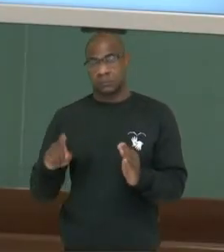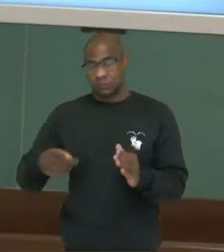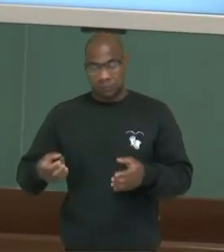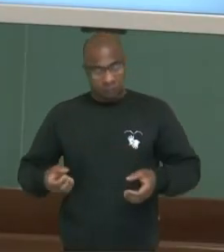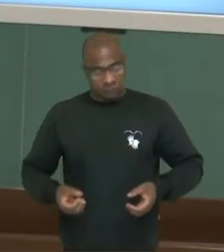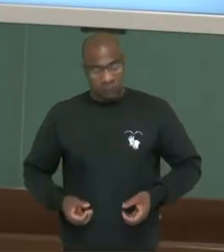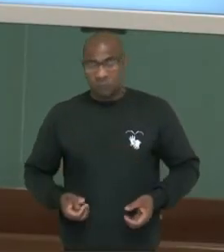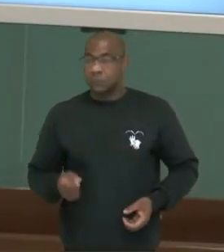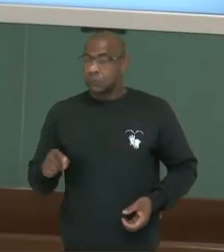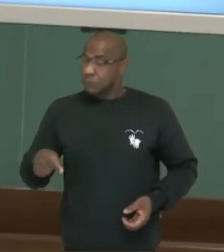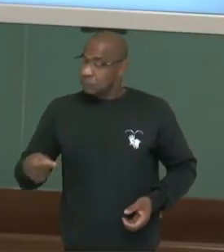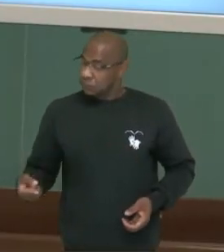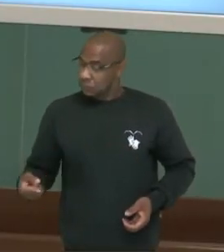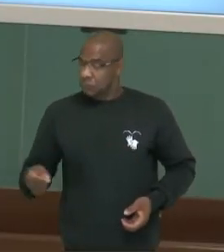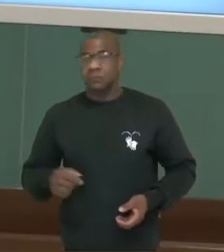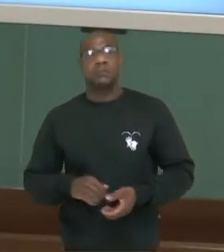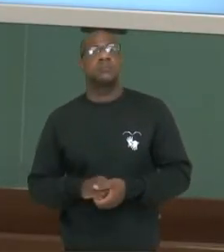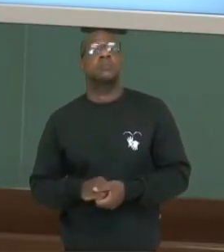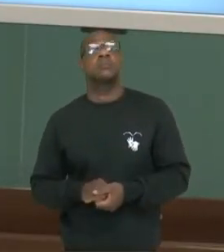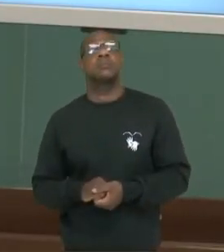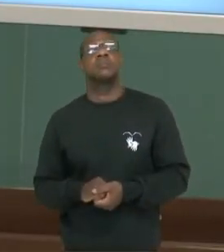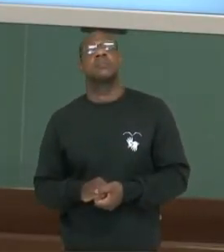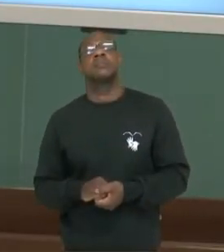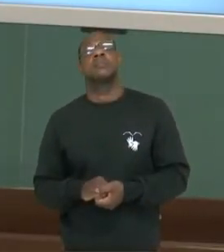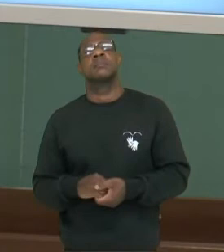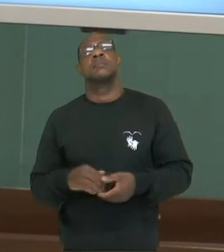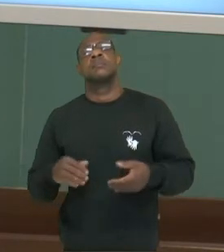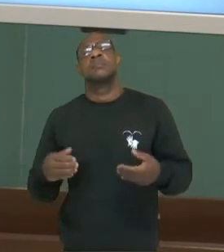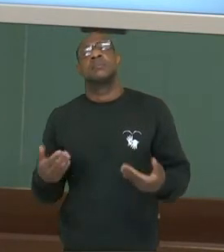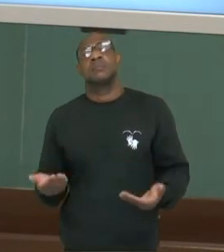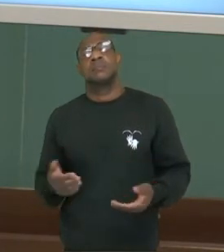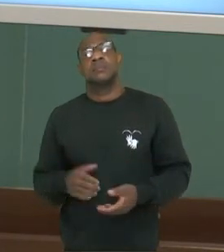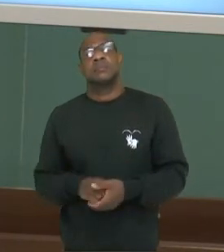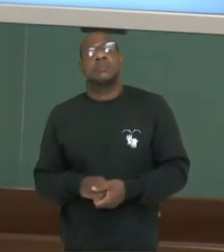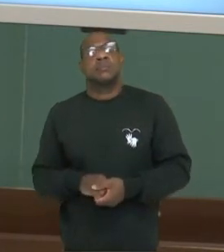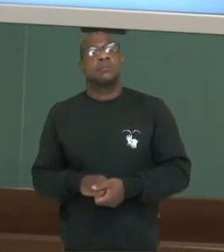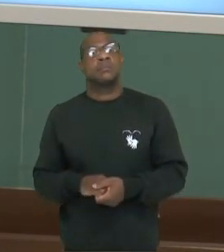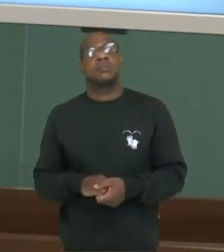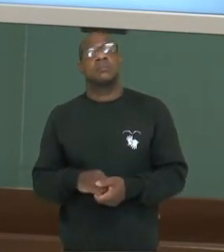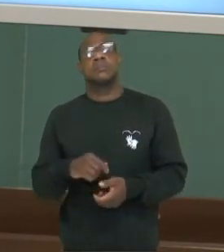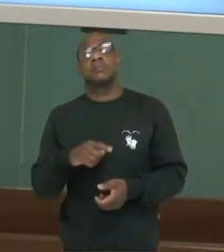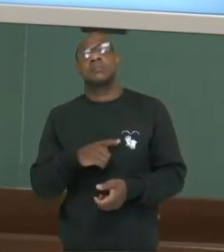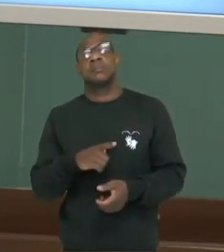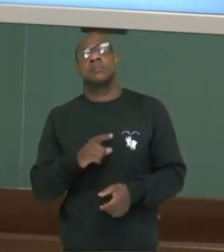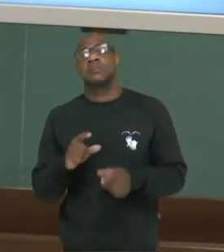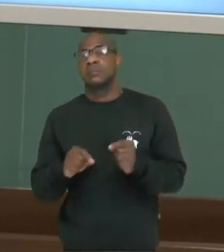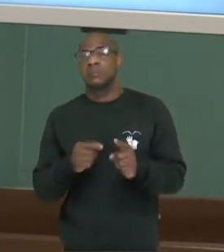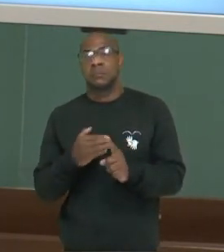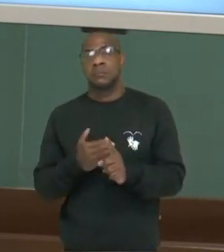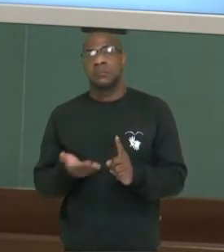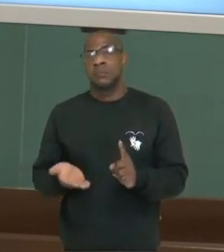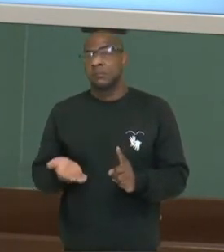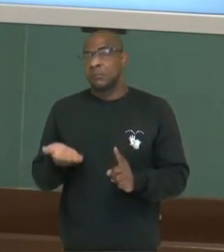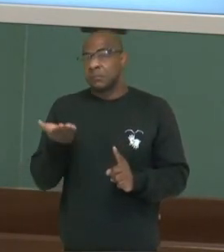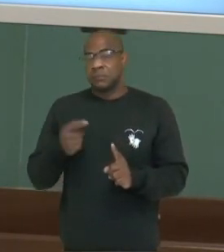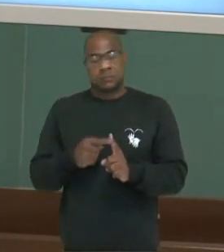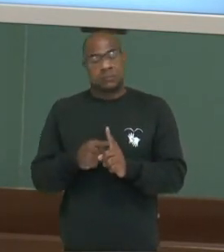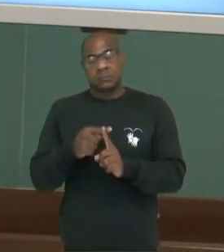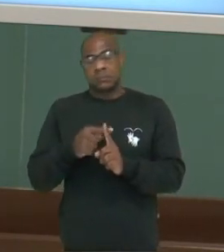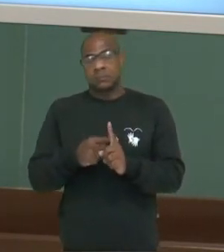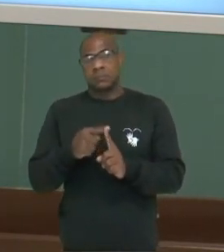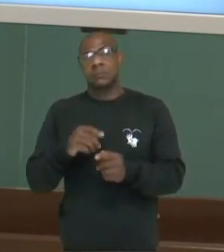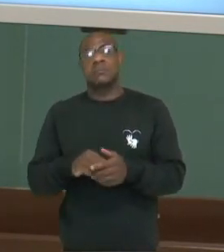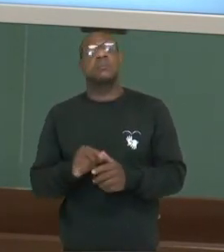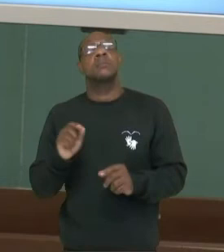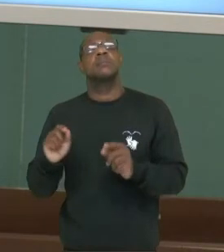o endométrio está lá sendo formado, manter o endométrio, então há uma atividade muito grande, aumenta a temperatura da mulher. E o